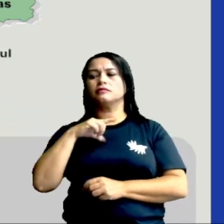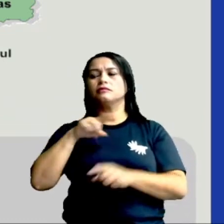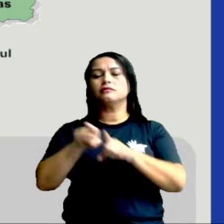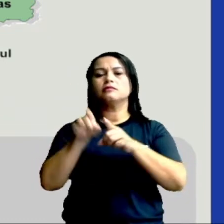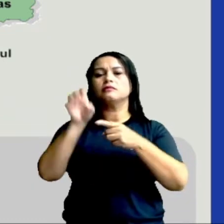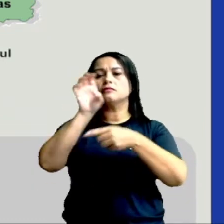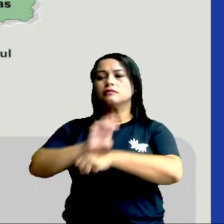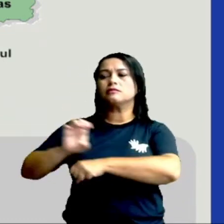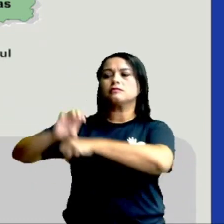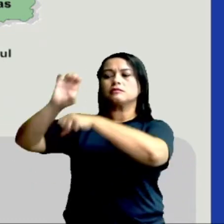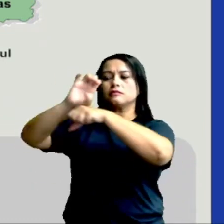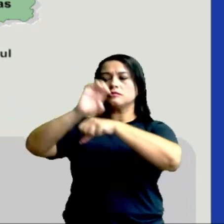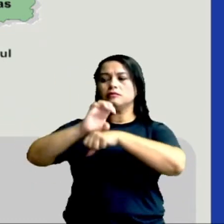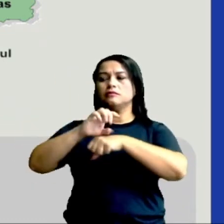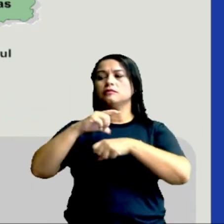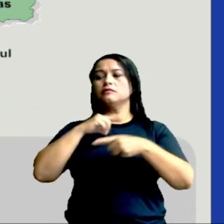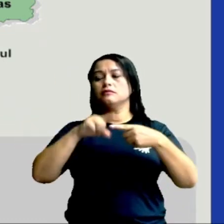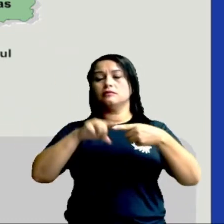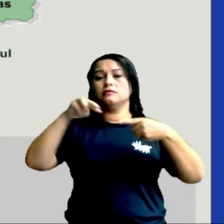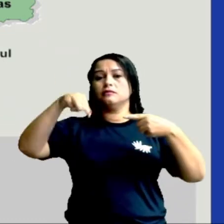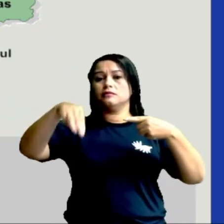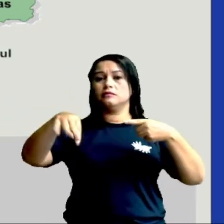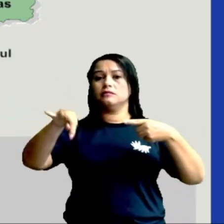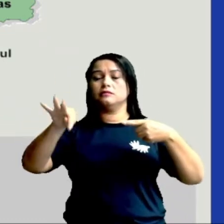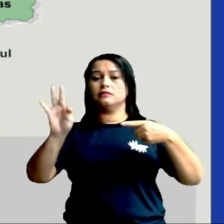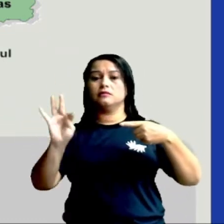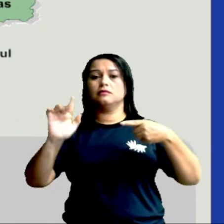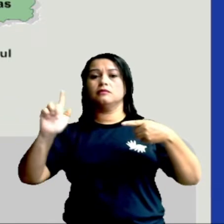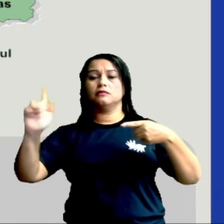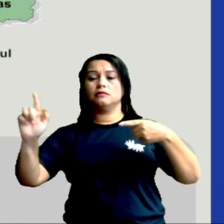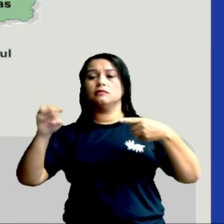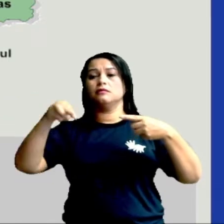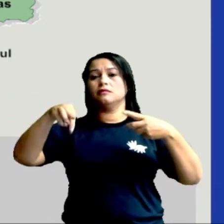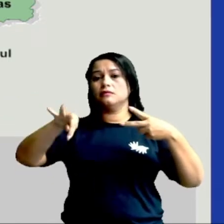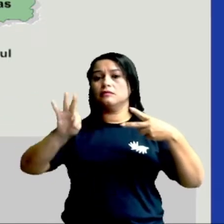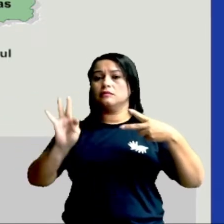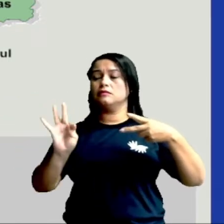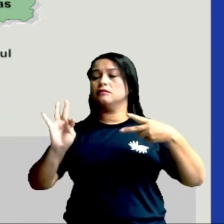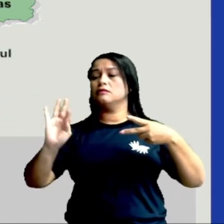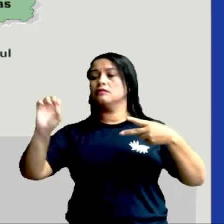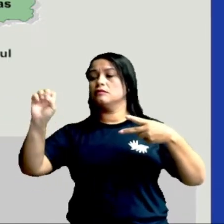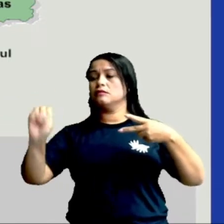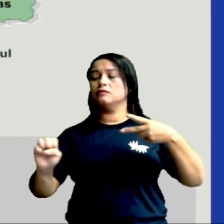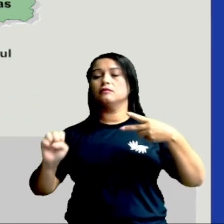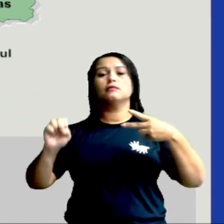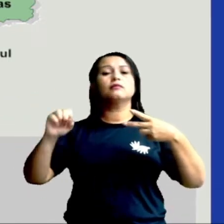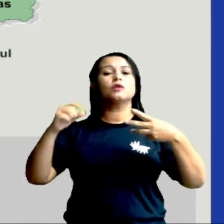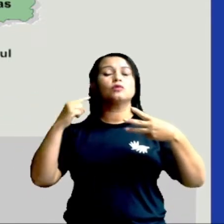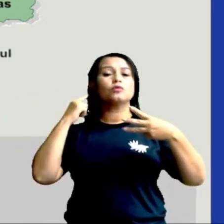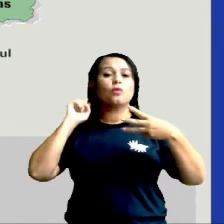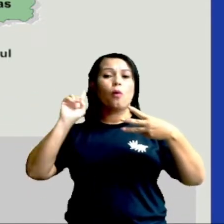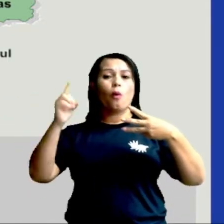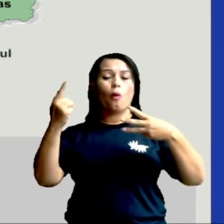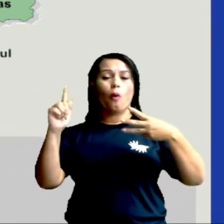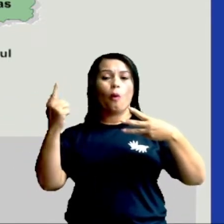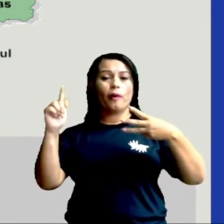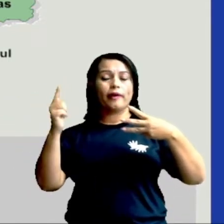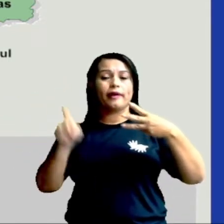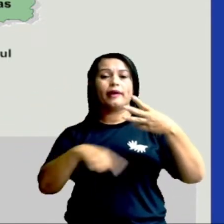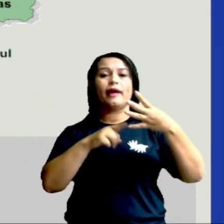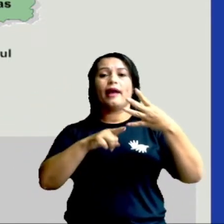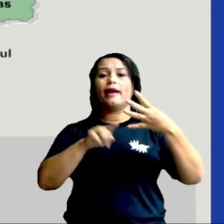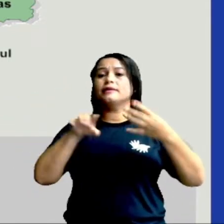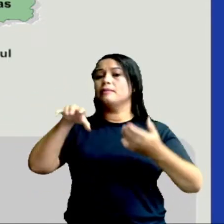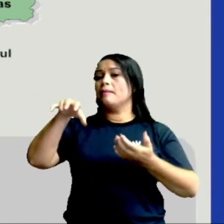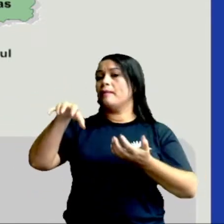que compõem. No caso é o Mato Grosso do Sul, Goiás e Brasília, que